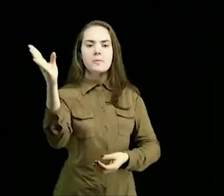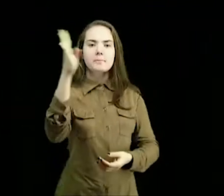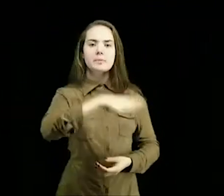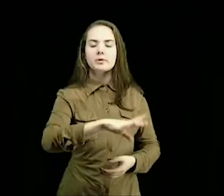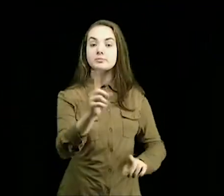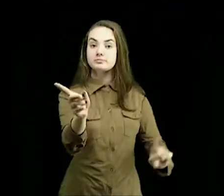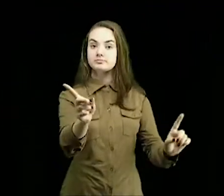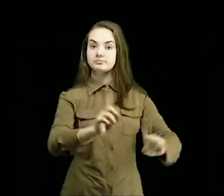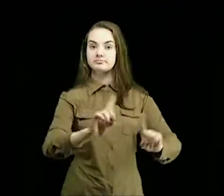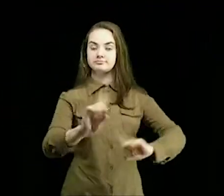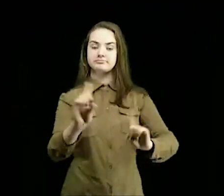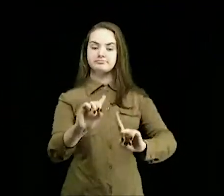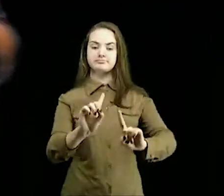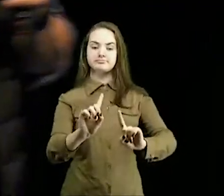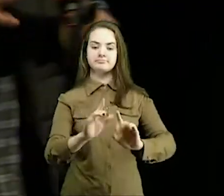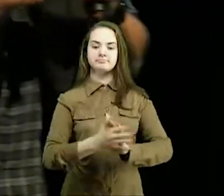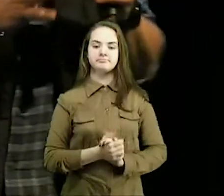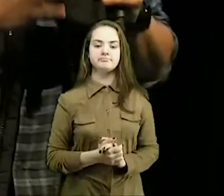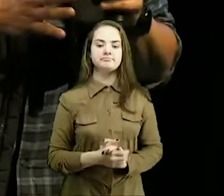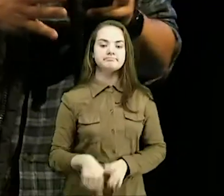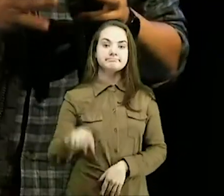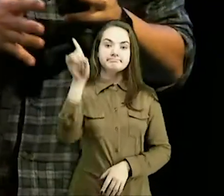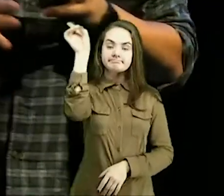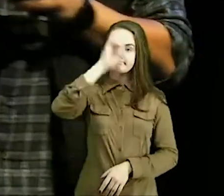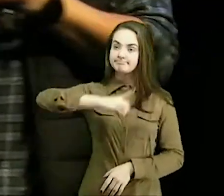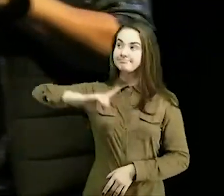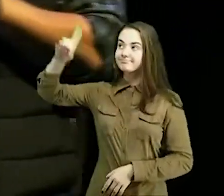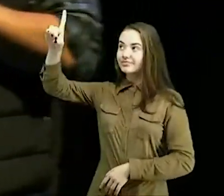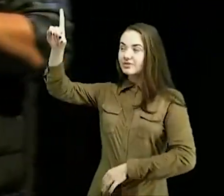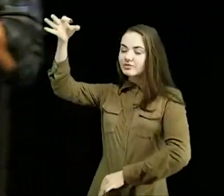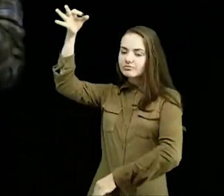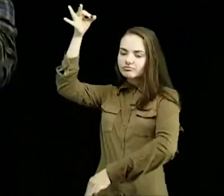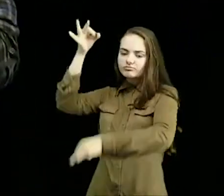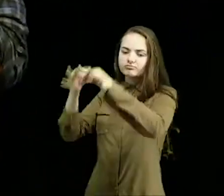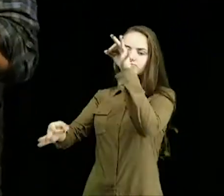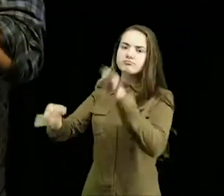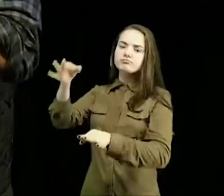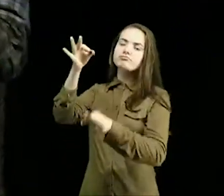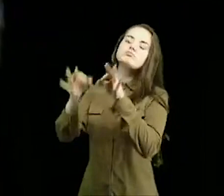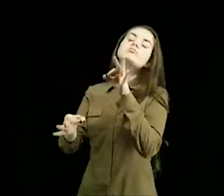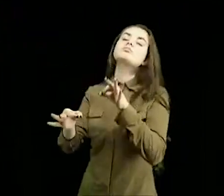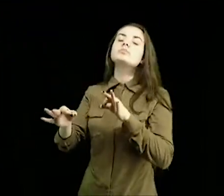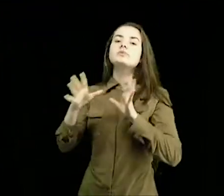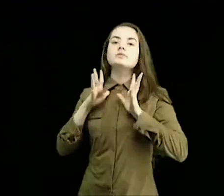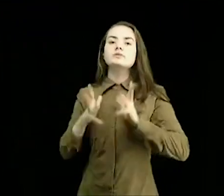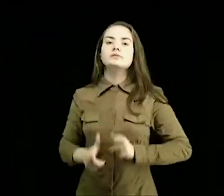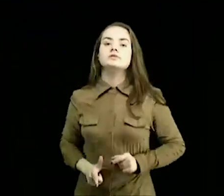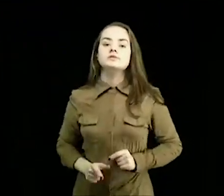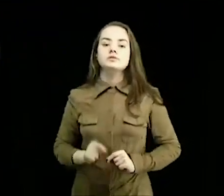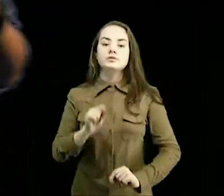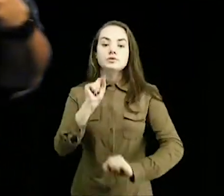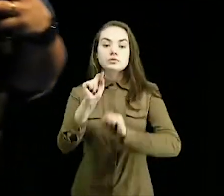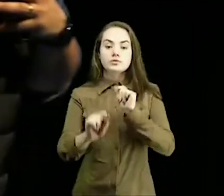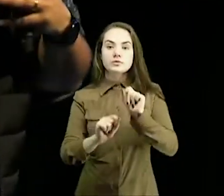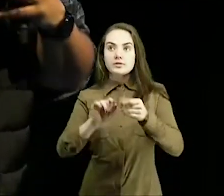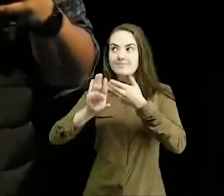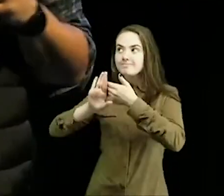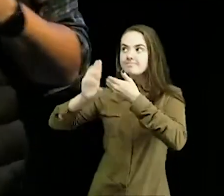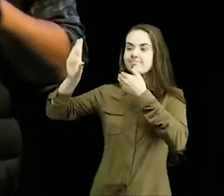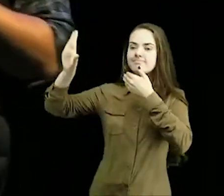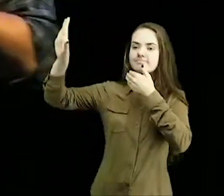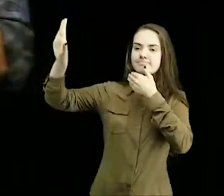é nada disso. É que Deus, ele é justo e santo. E o que separa a minha vida do meu